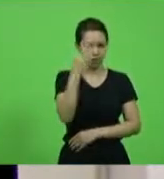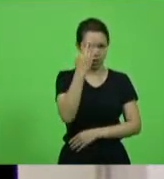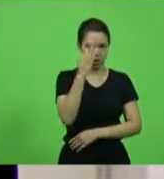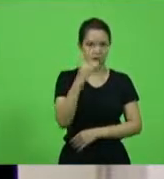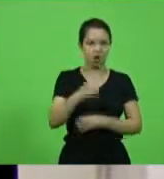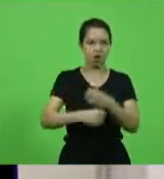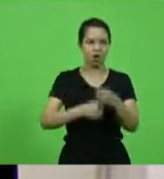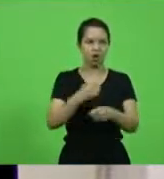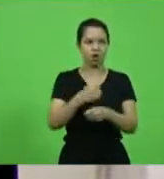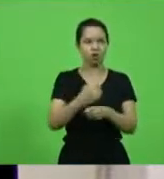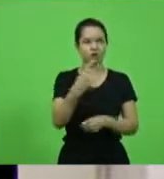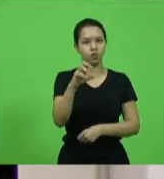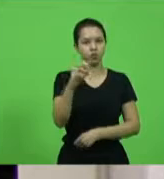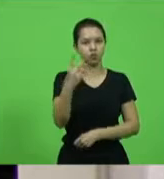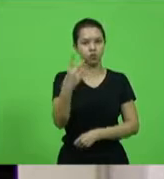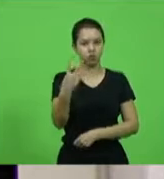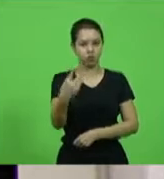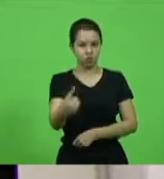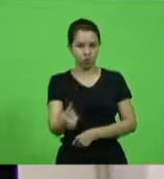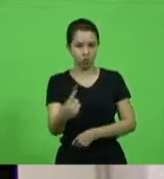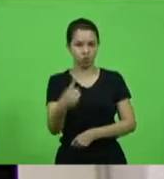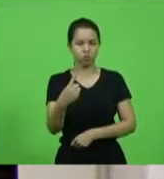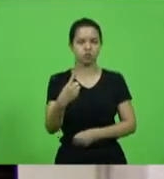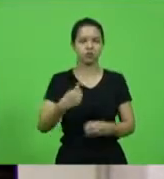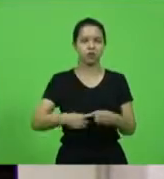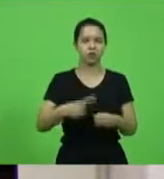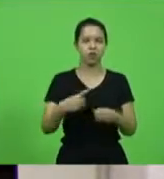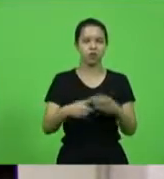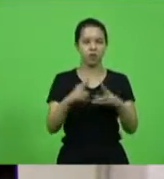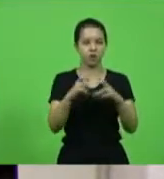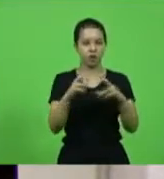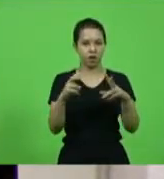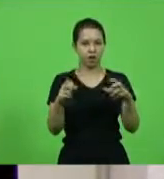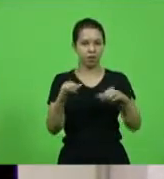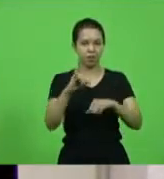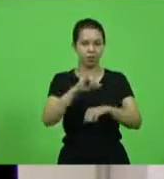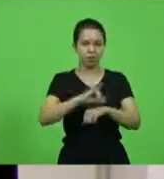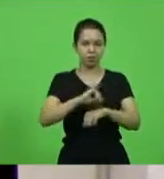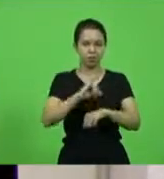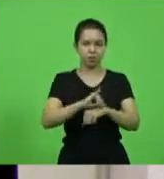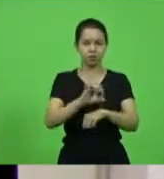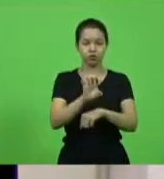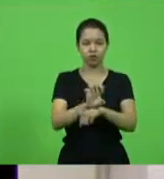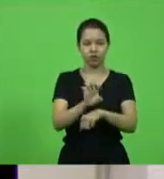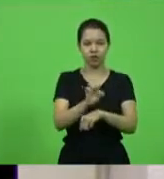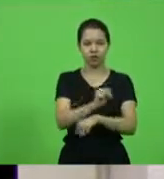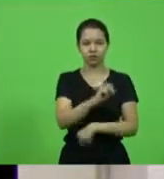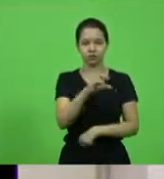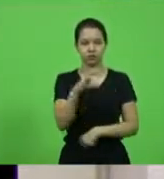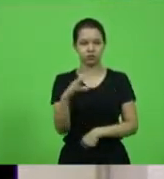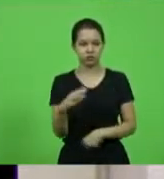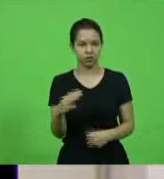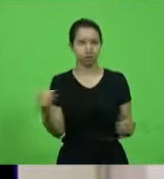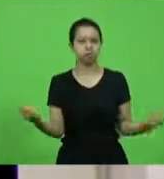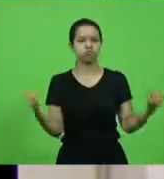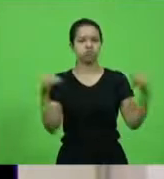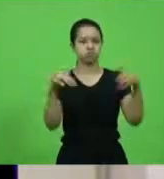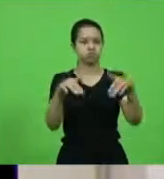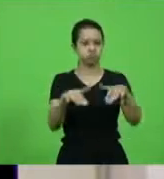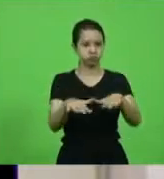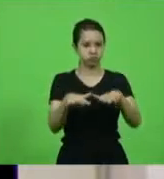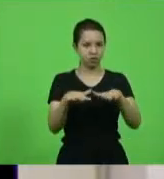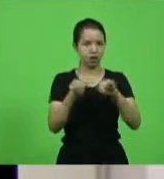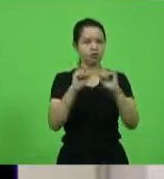3 de fevereiro de 2021, nesta cidade de Florianópolis, capital do Estado de Santa Catarina, reuniu-se a Assembleia Legislativa em